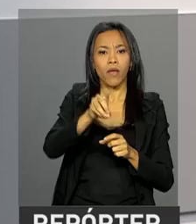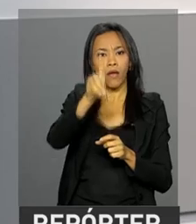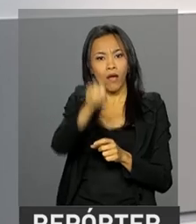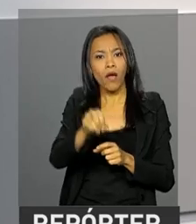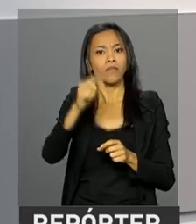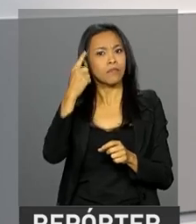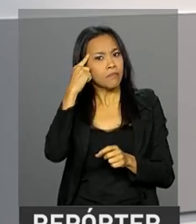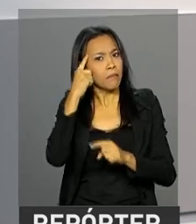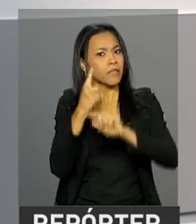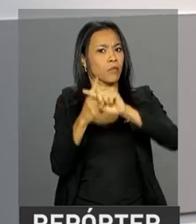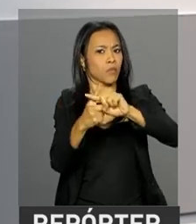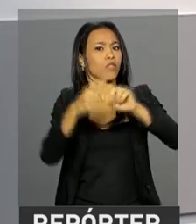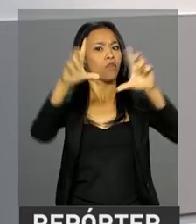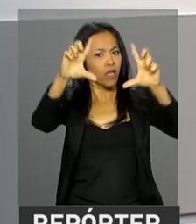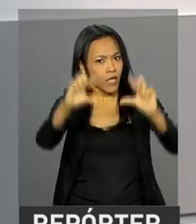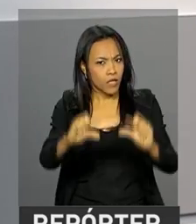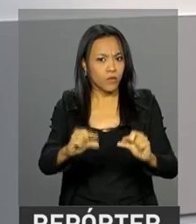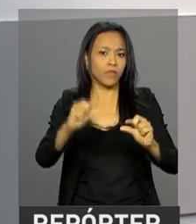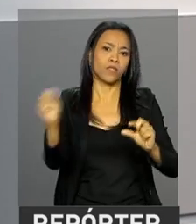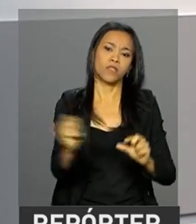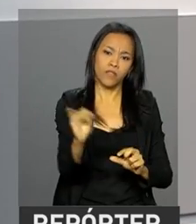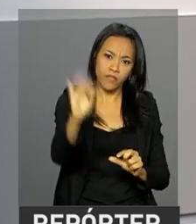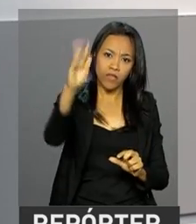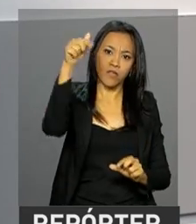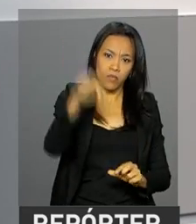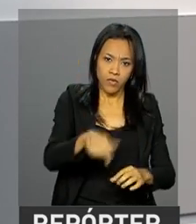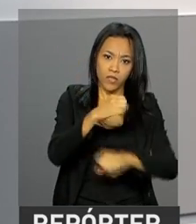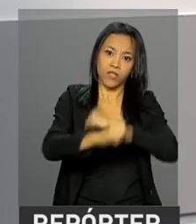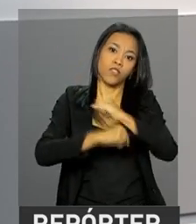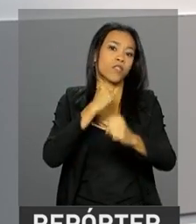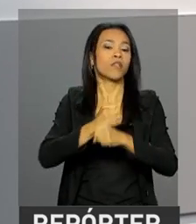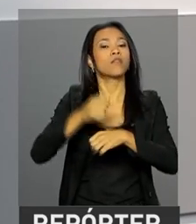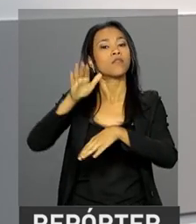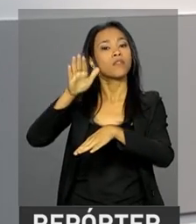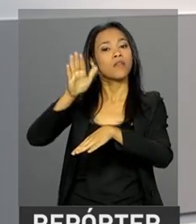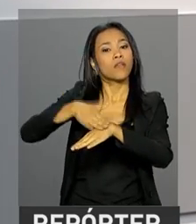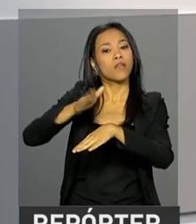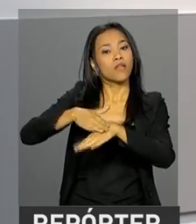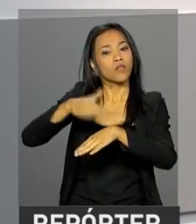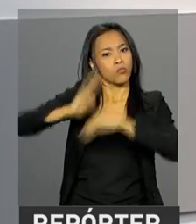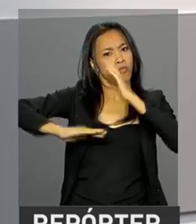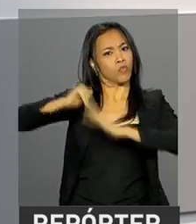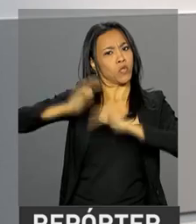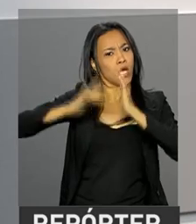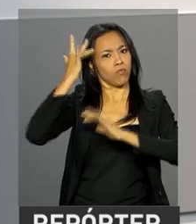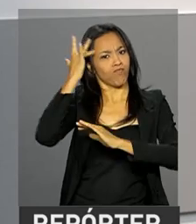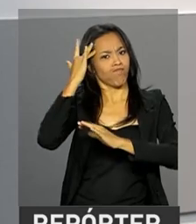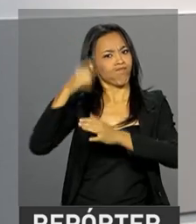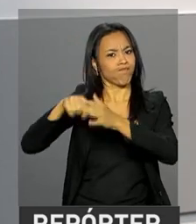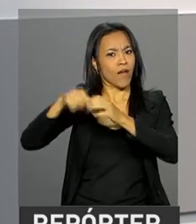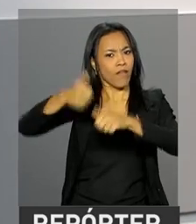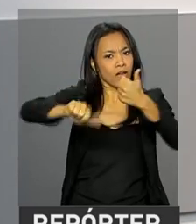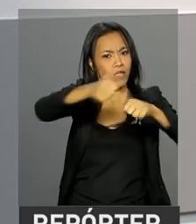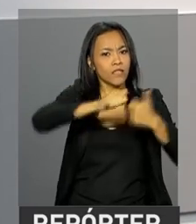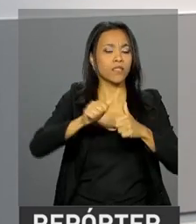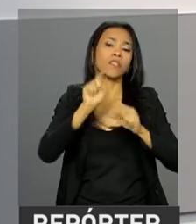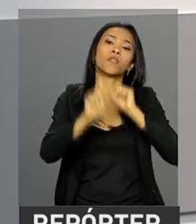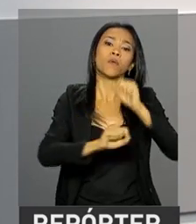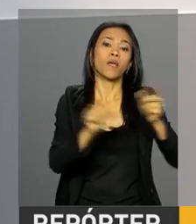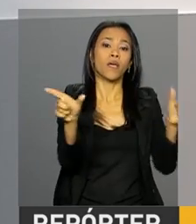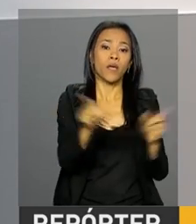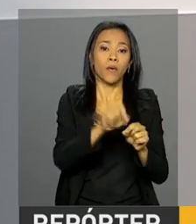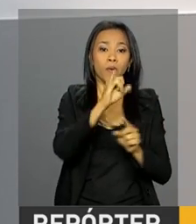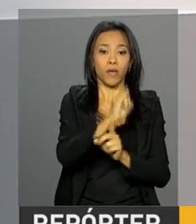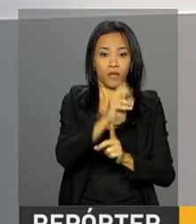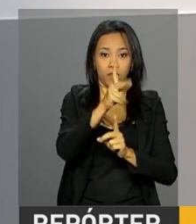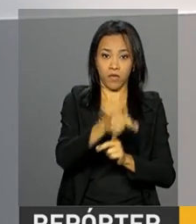reduzem ainda mais as estimativas de inflação para este ano. Segundo os analistas, a estimativa é que o IPCA, o Índice de